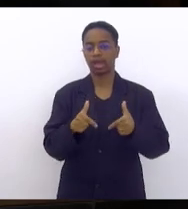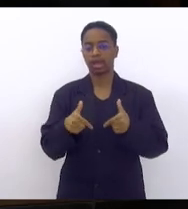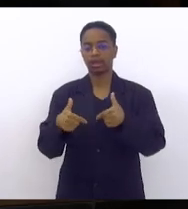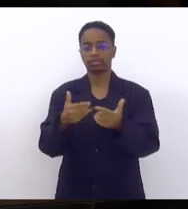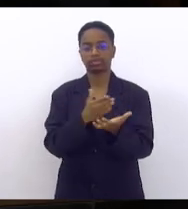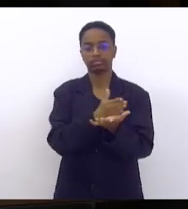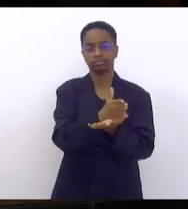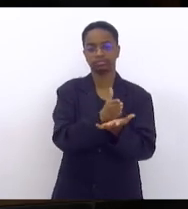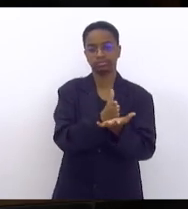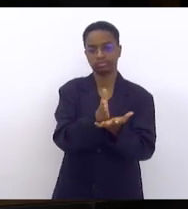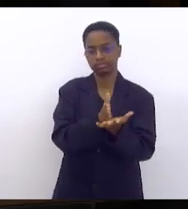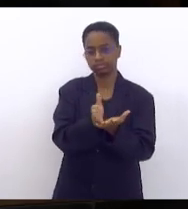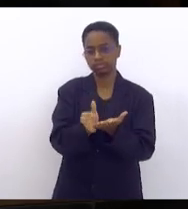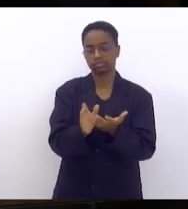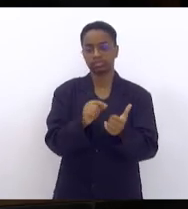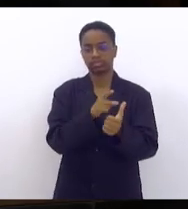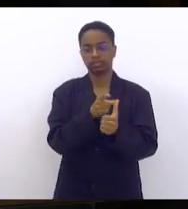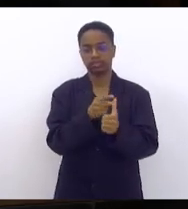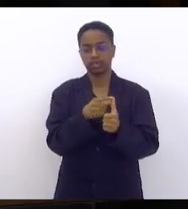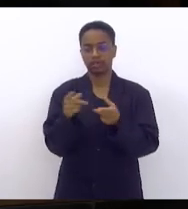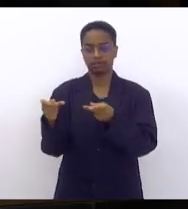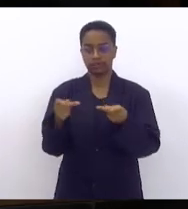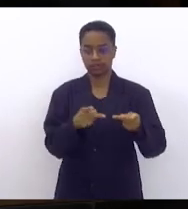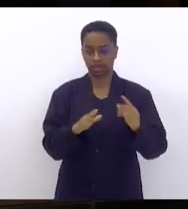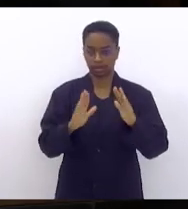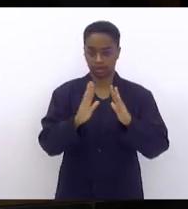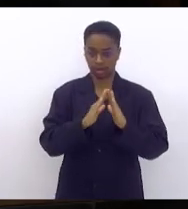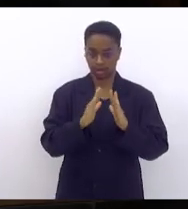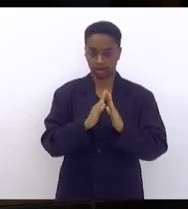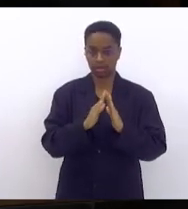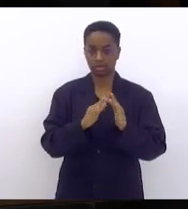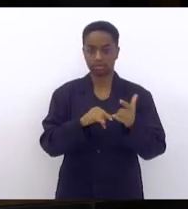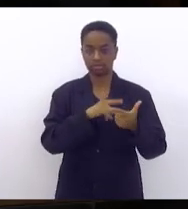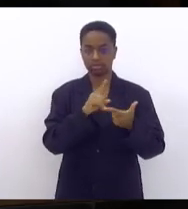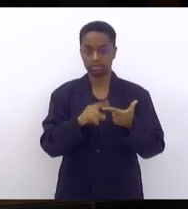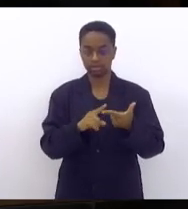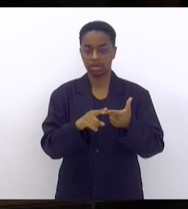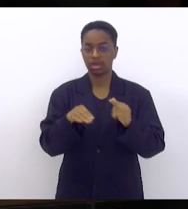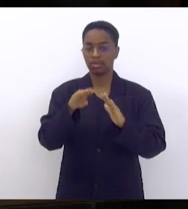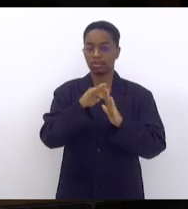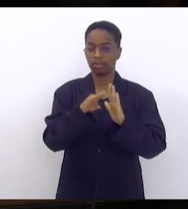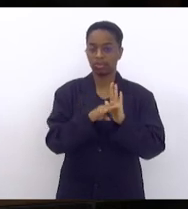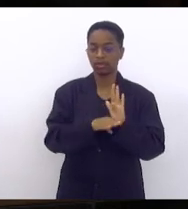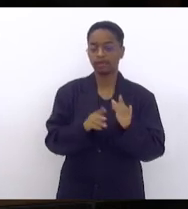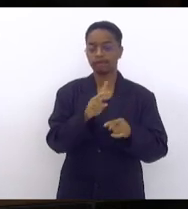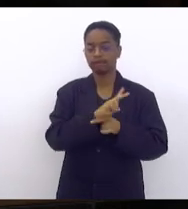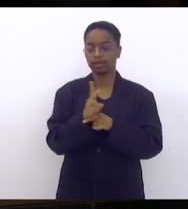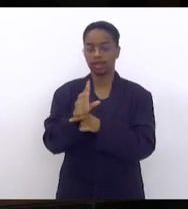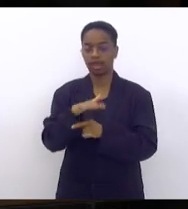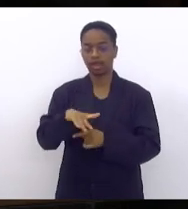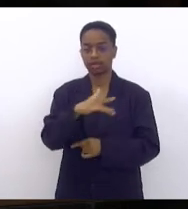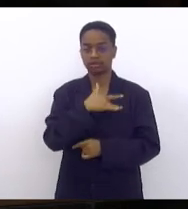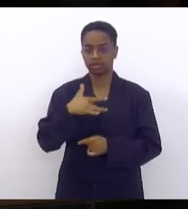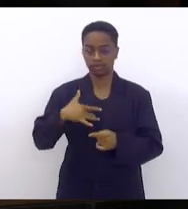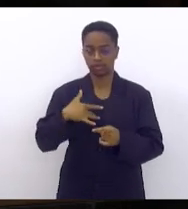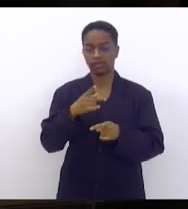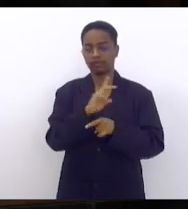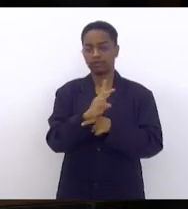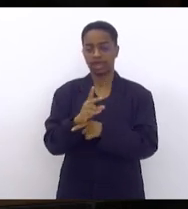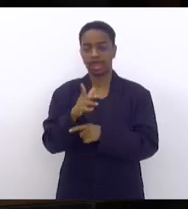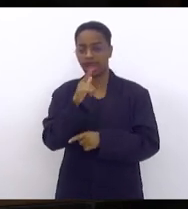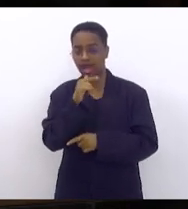trabalho, sejam elas visitas domiciliares, seja nos programas da Vigilância e Saúde, Vigi-Água,